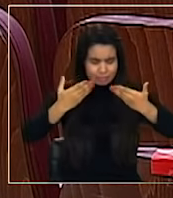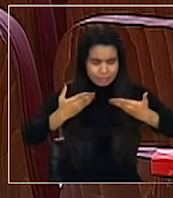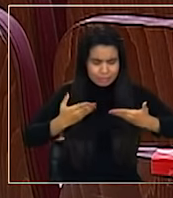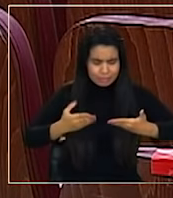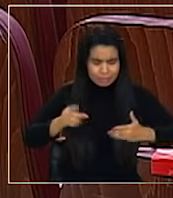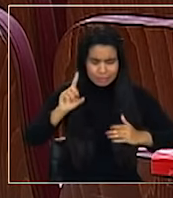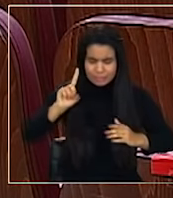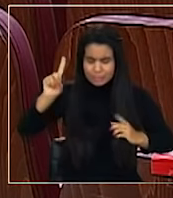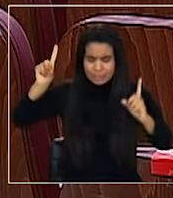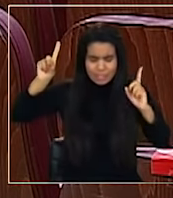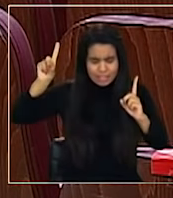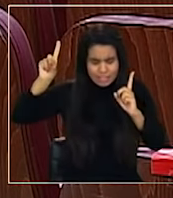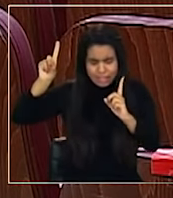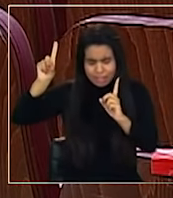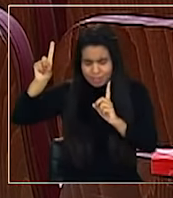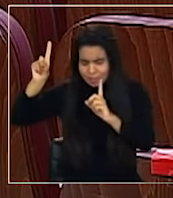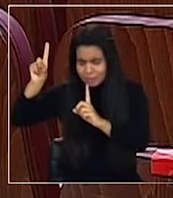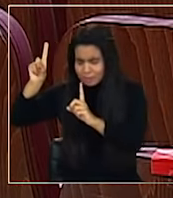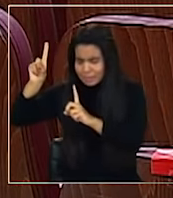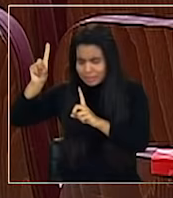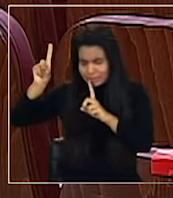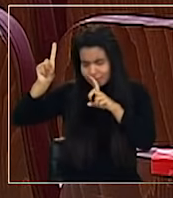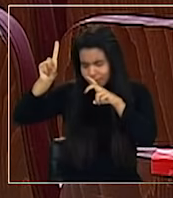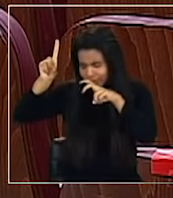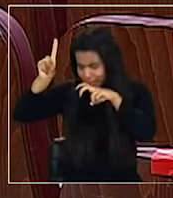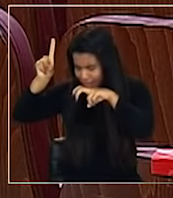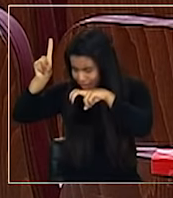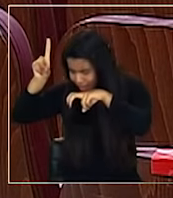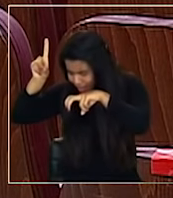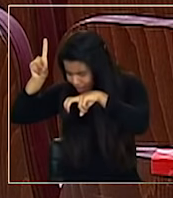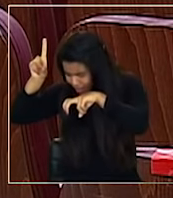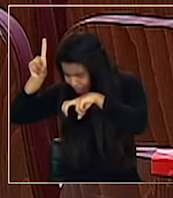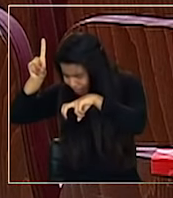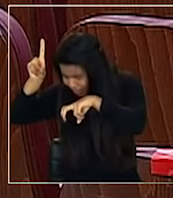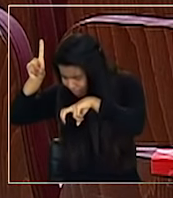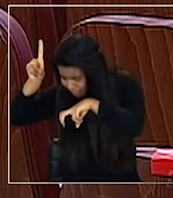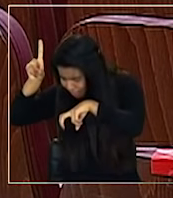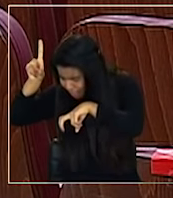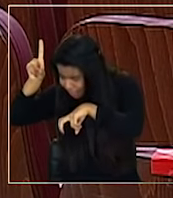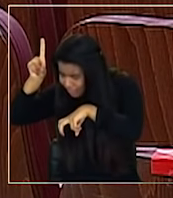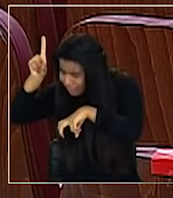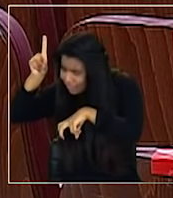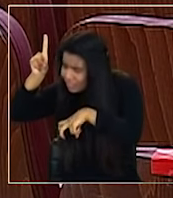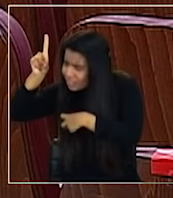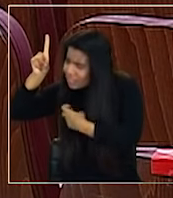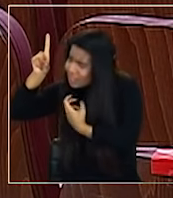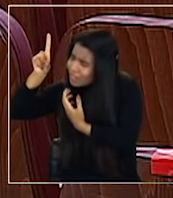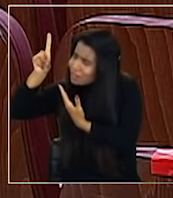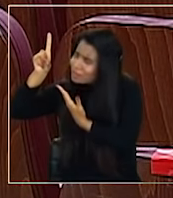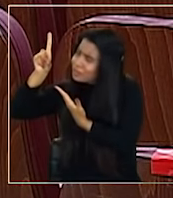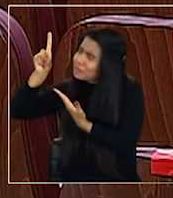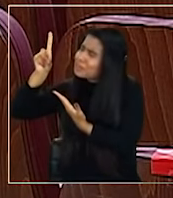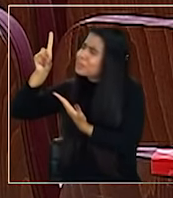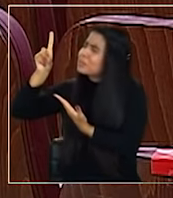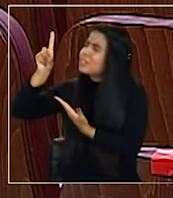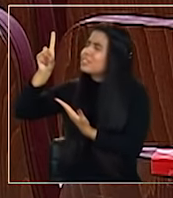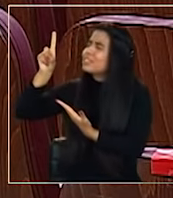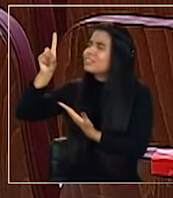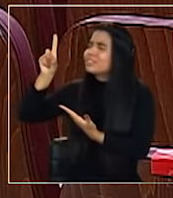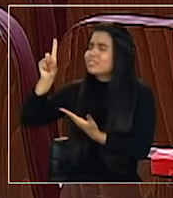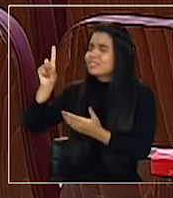quero me sentar, quero me sentar aqui aos